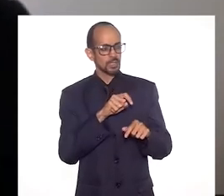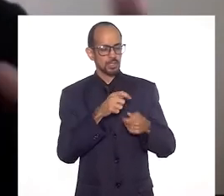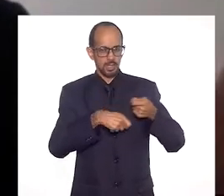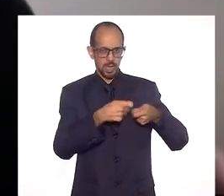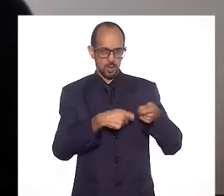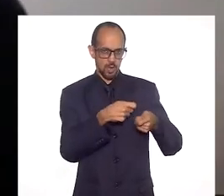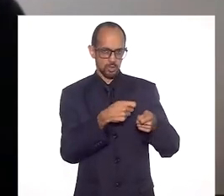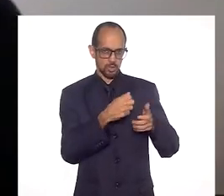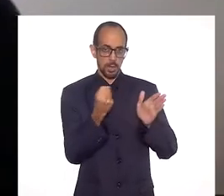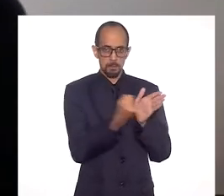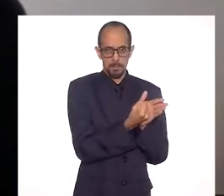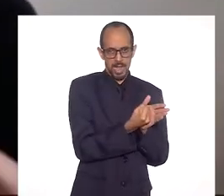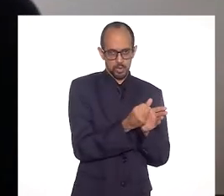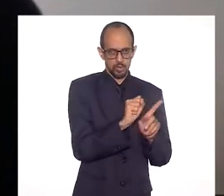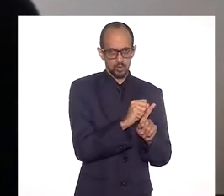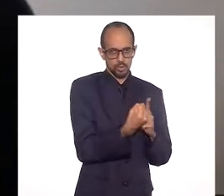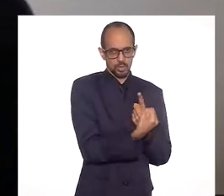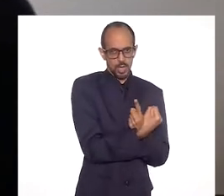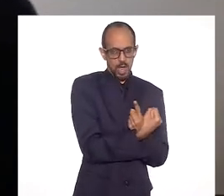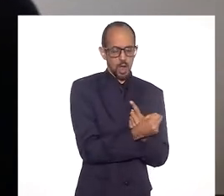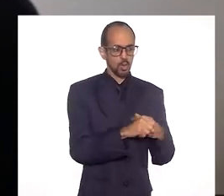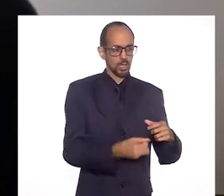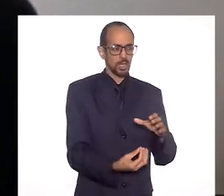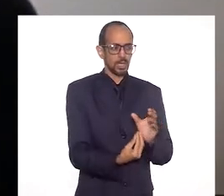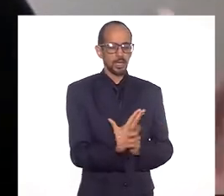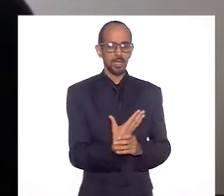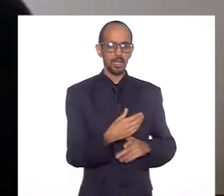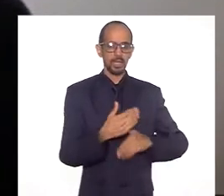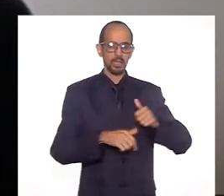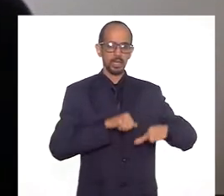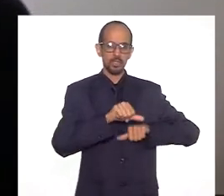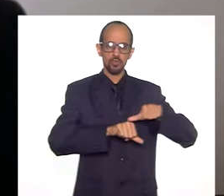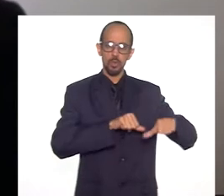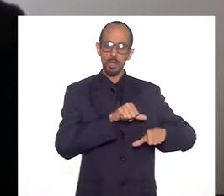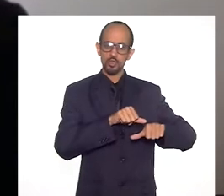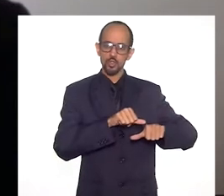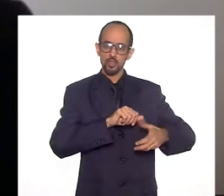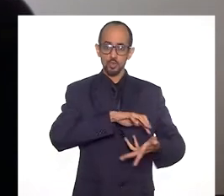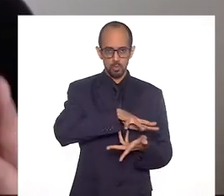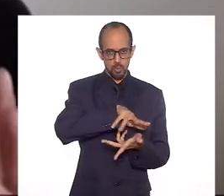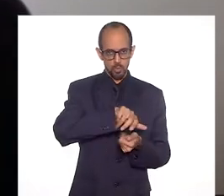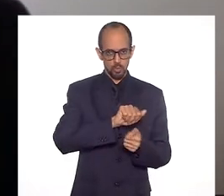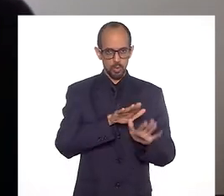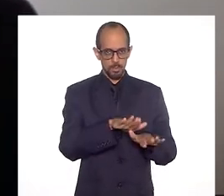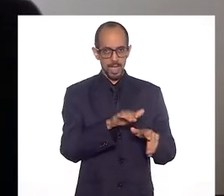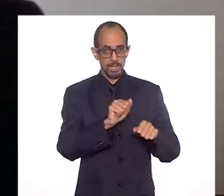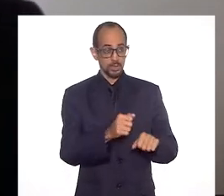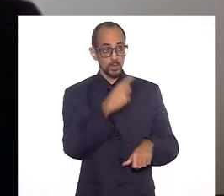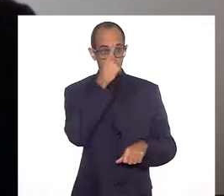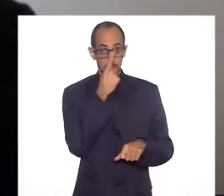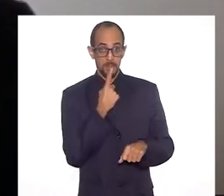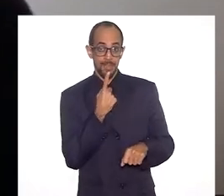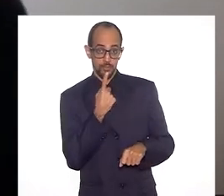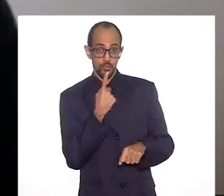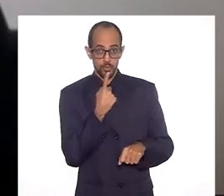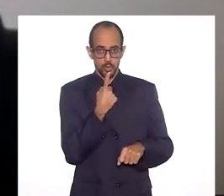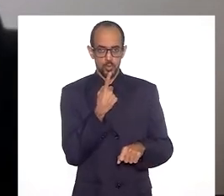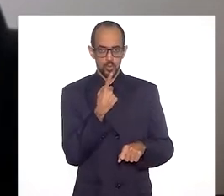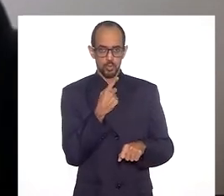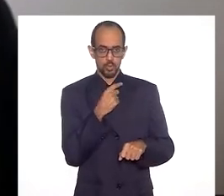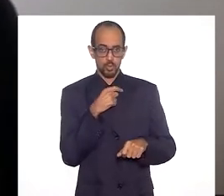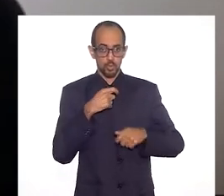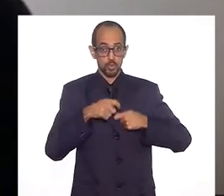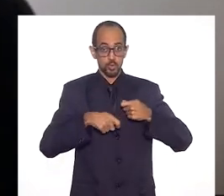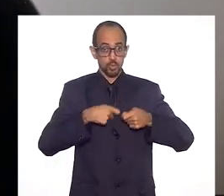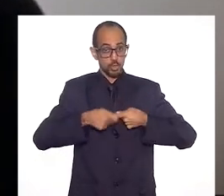que escalem, que gerem transformações mundiais. Mas o perfil dos negócios de impacto, pelo que a gente